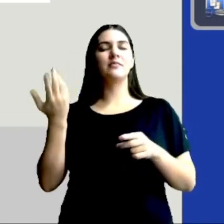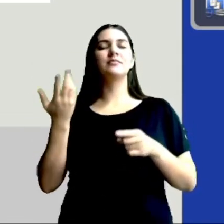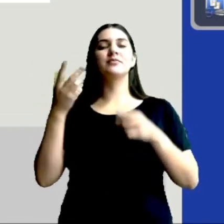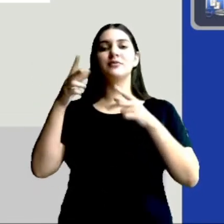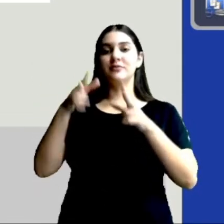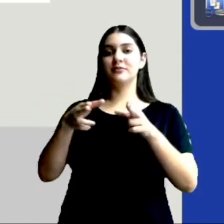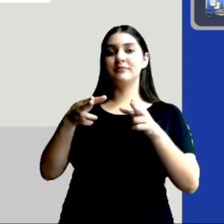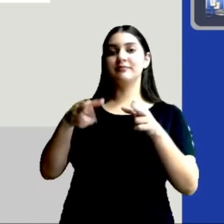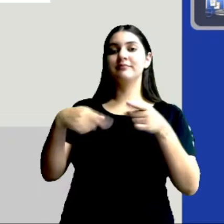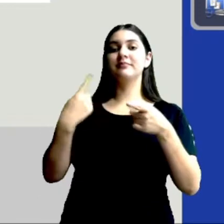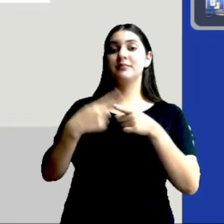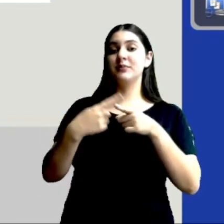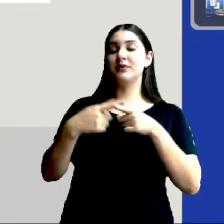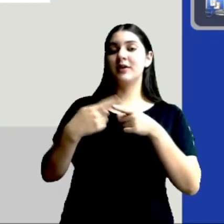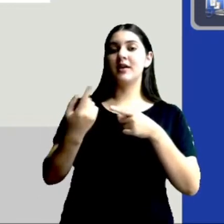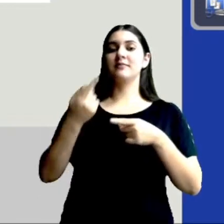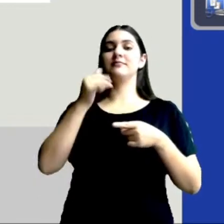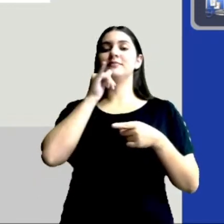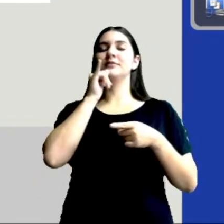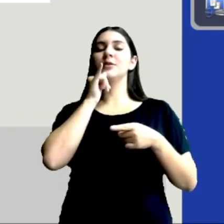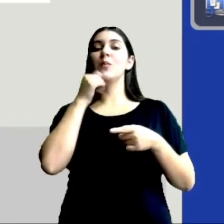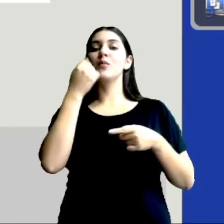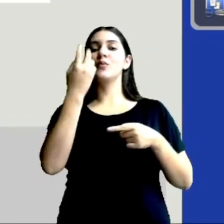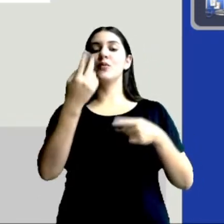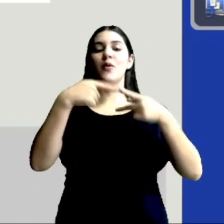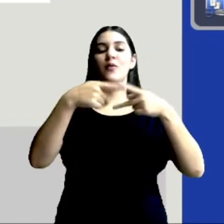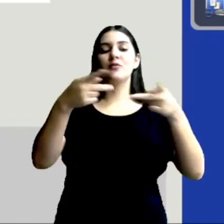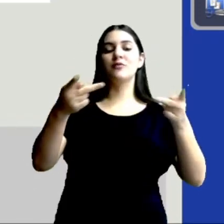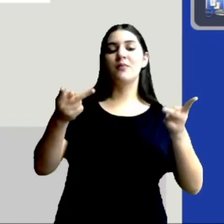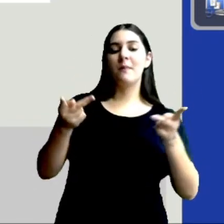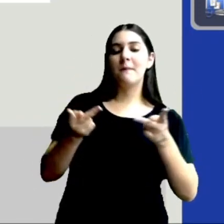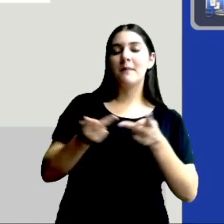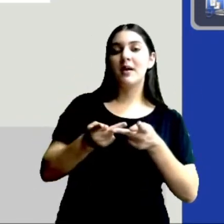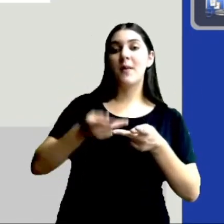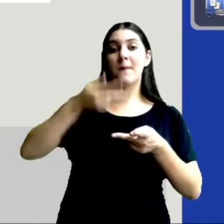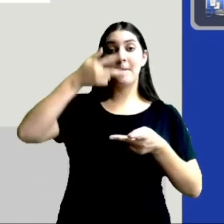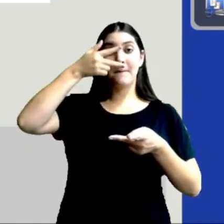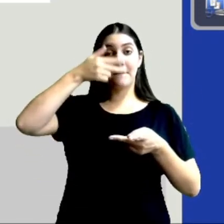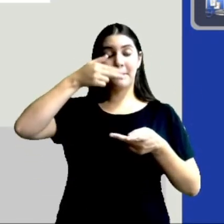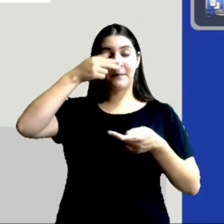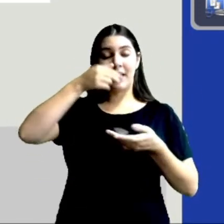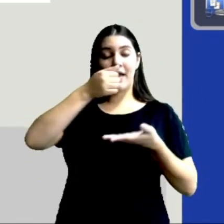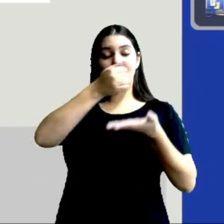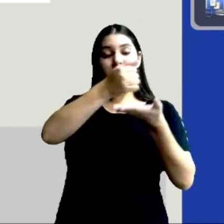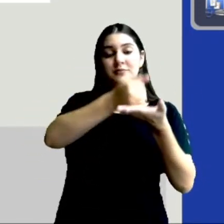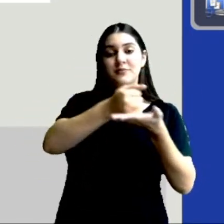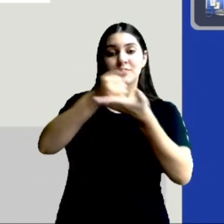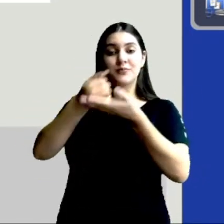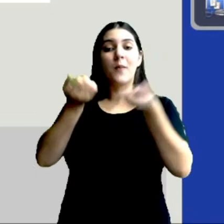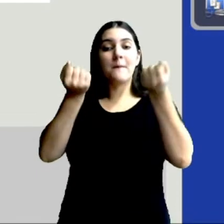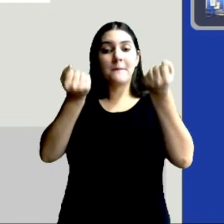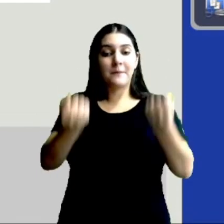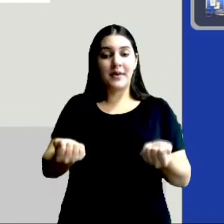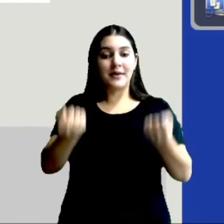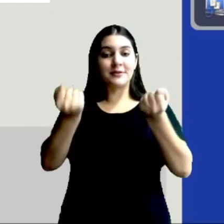tá? Dois pratos com o mesmo peso e em cada um dos